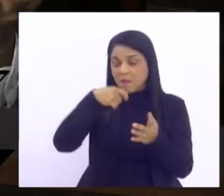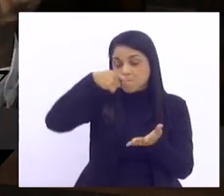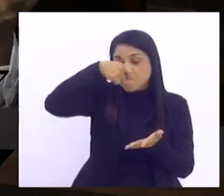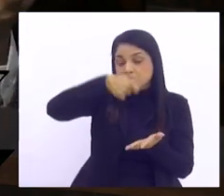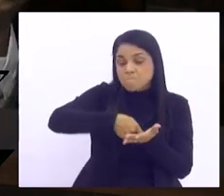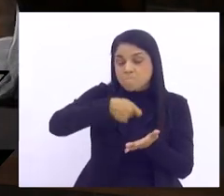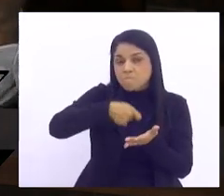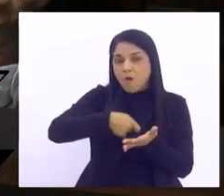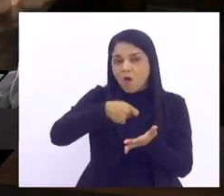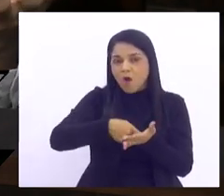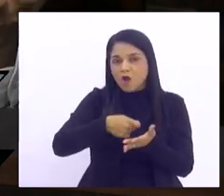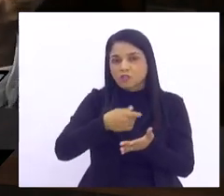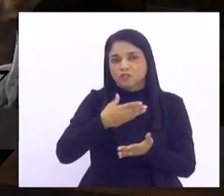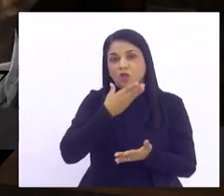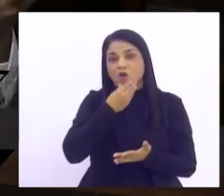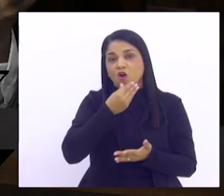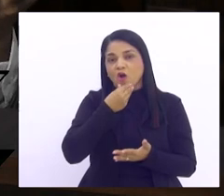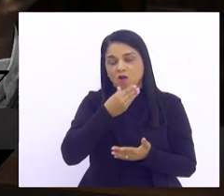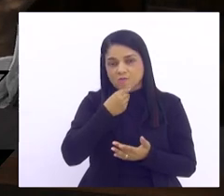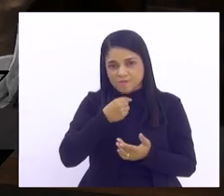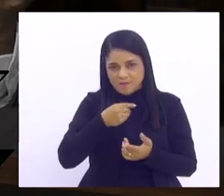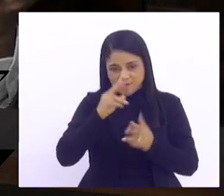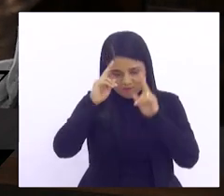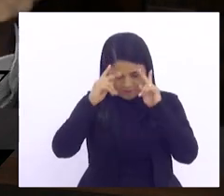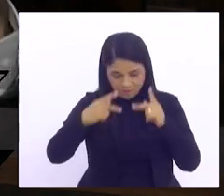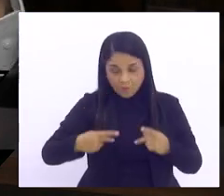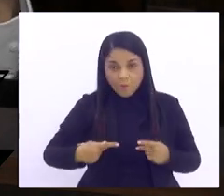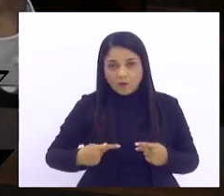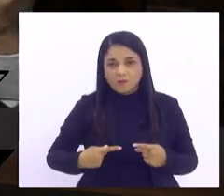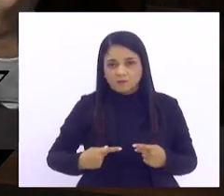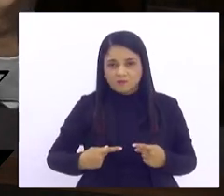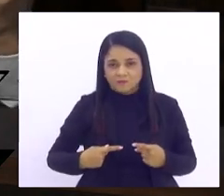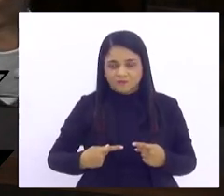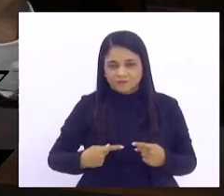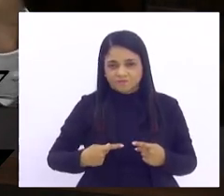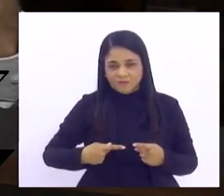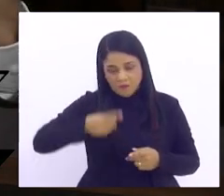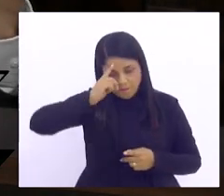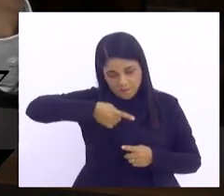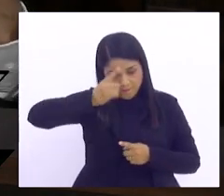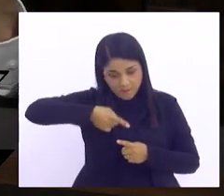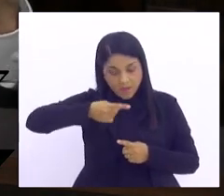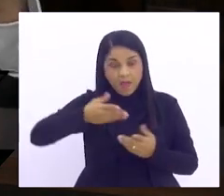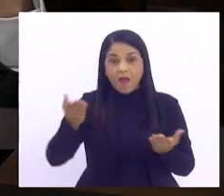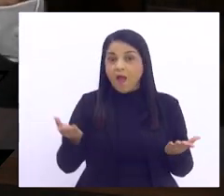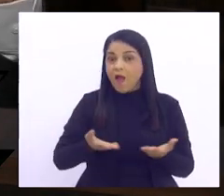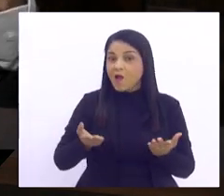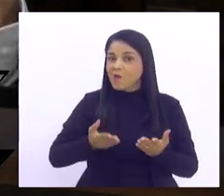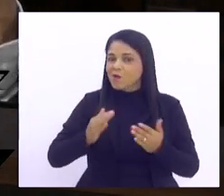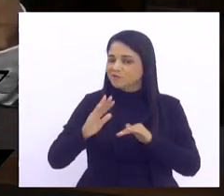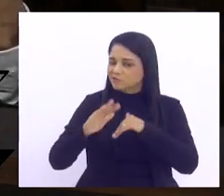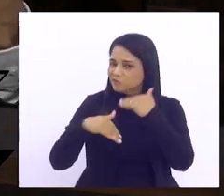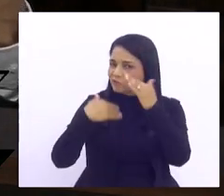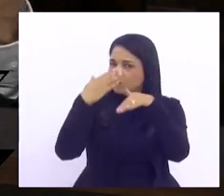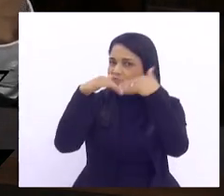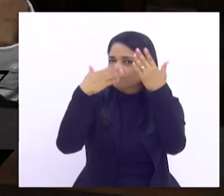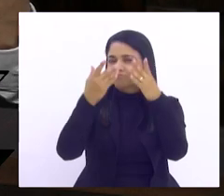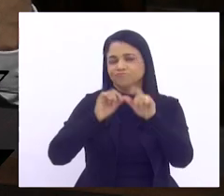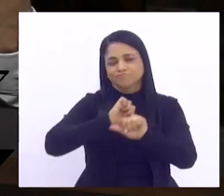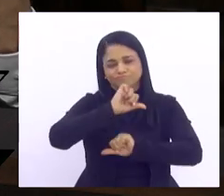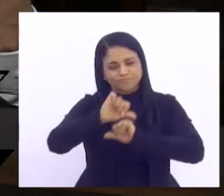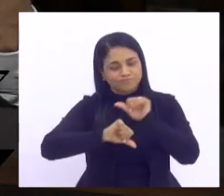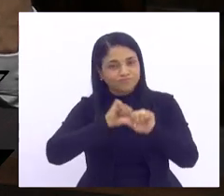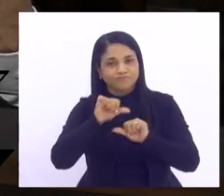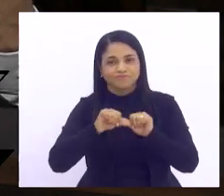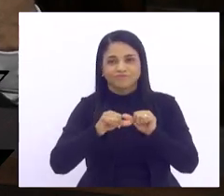homens, leis humanas. Essa é a tirania do legislador. Só que agora nós já evoluímos. Nós